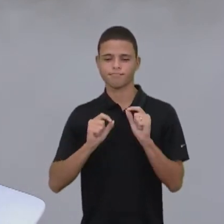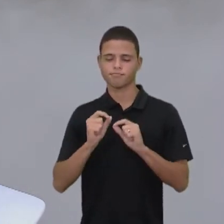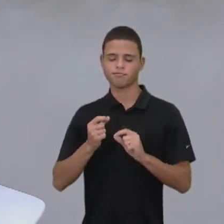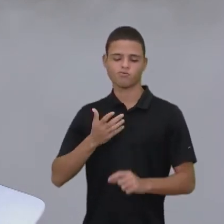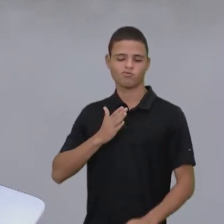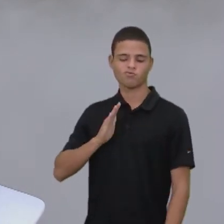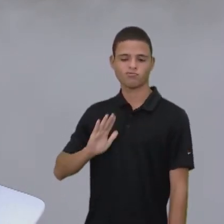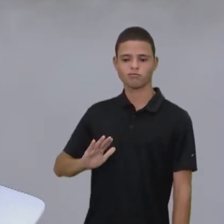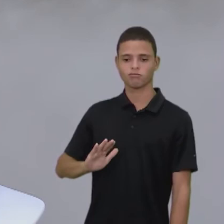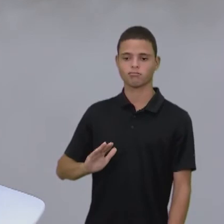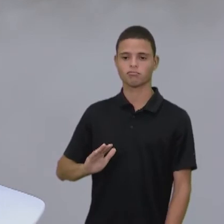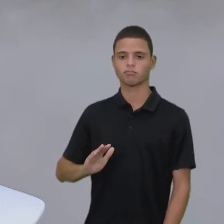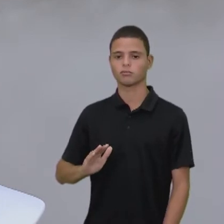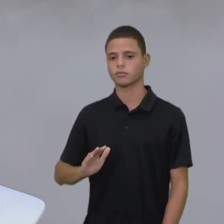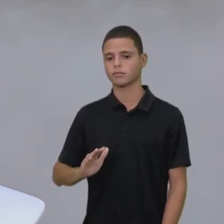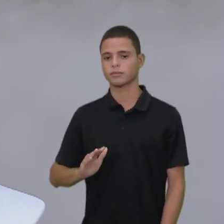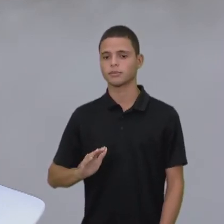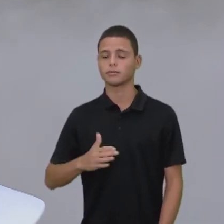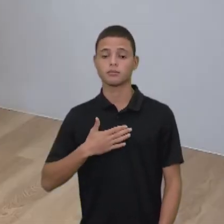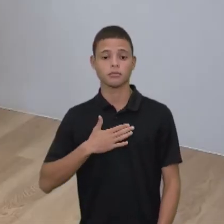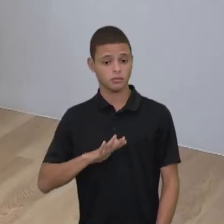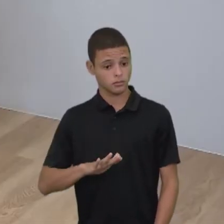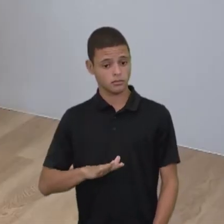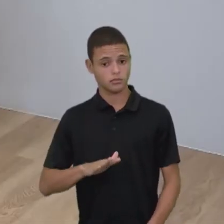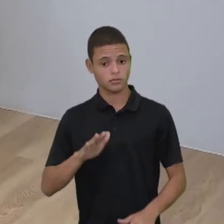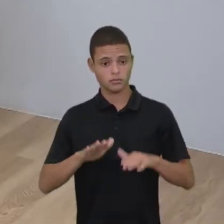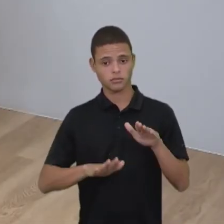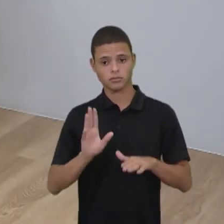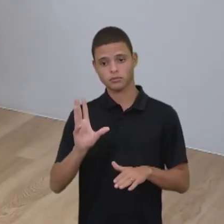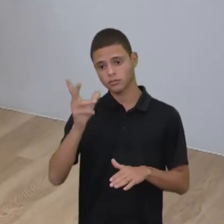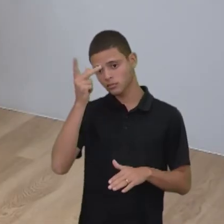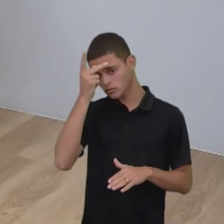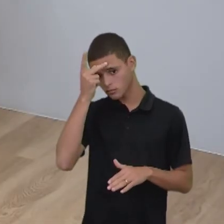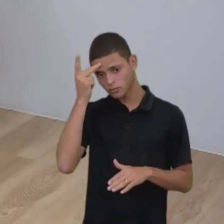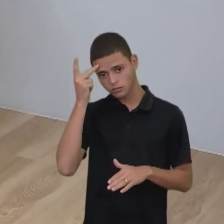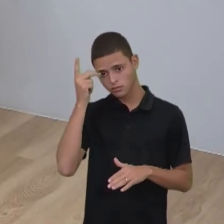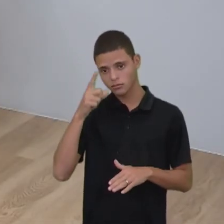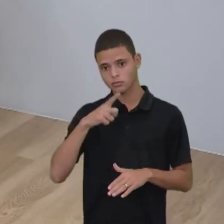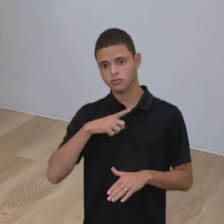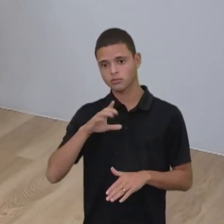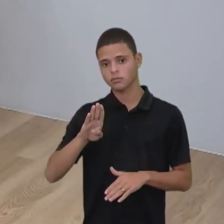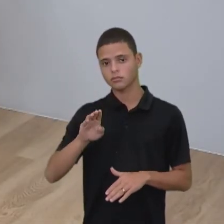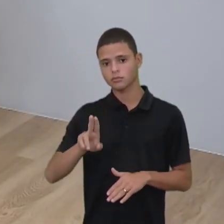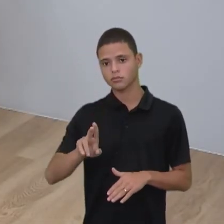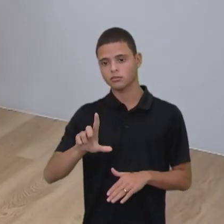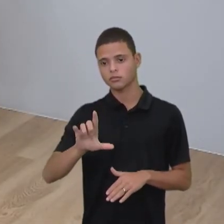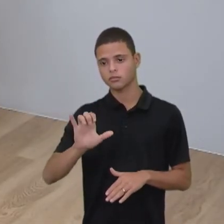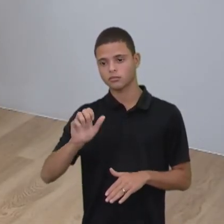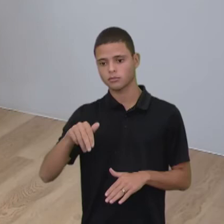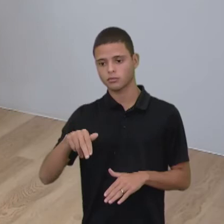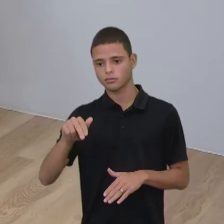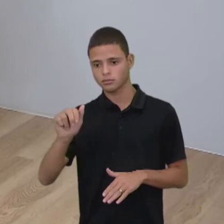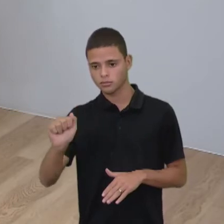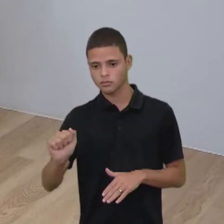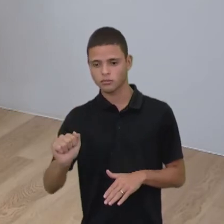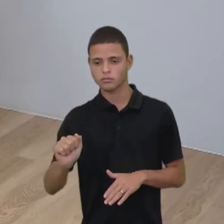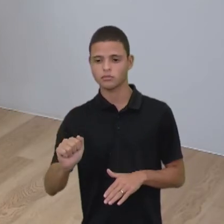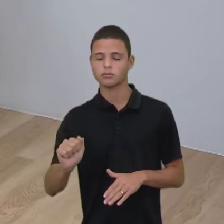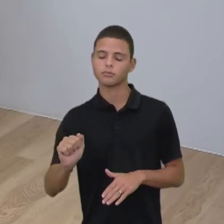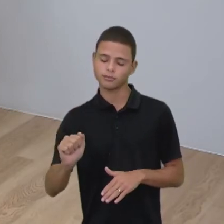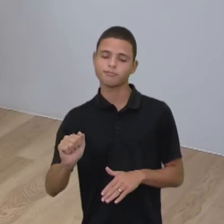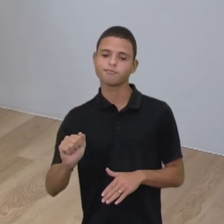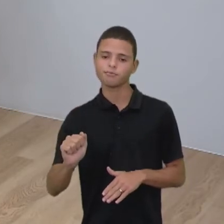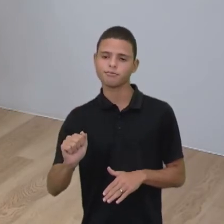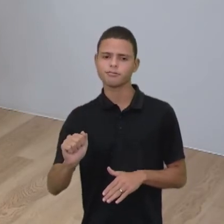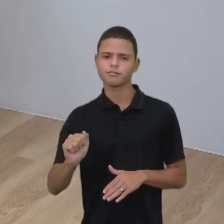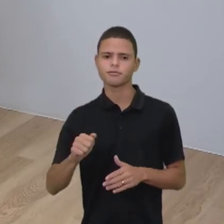aí, pode acontecer isso, Mafê, de uma pessoa que apresenta bulimia nervosa também depois de desenvolver um quadro de